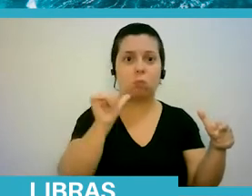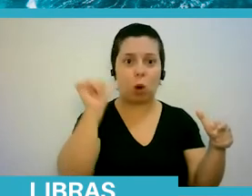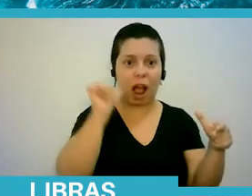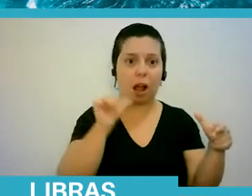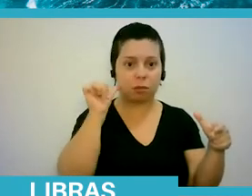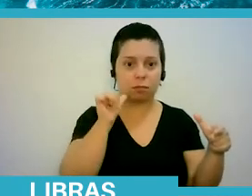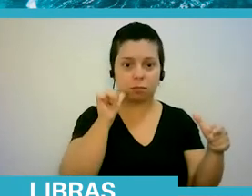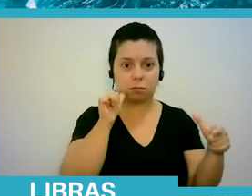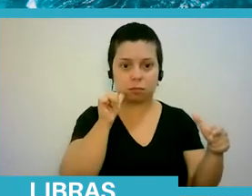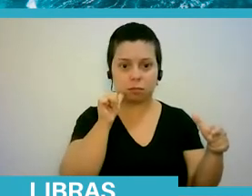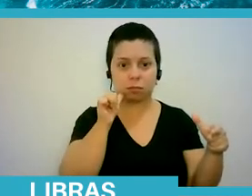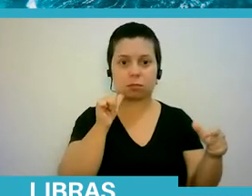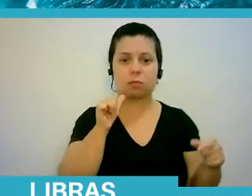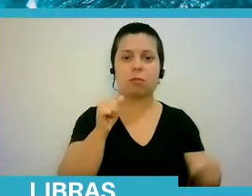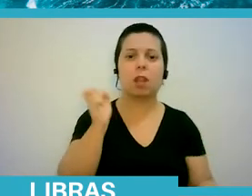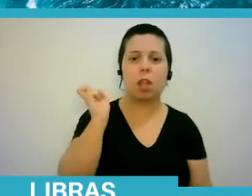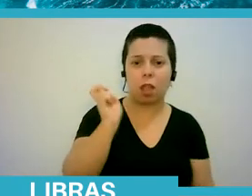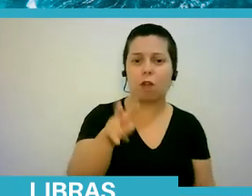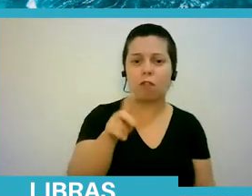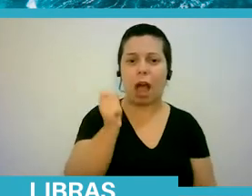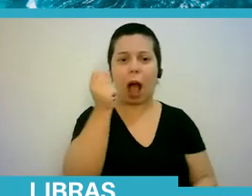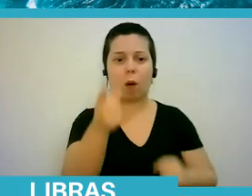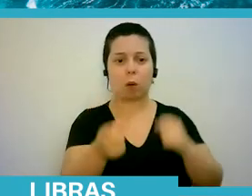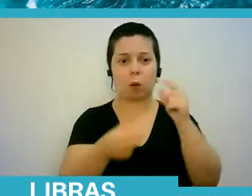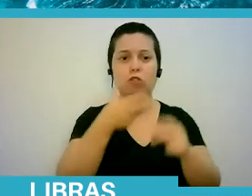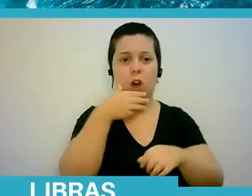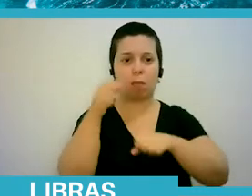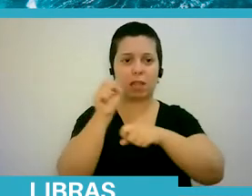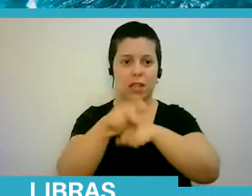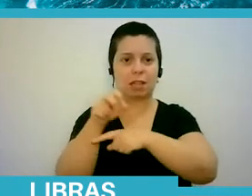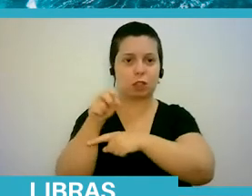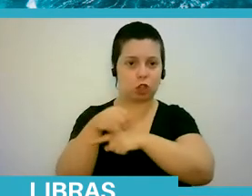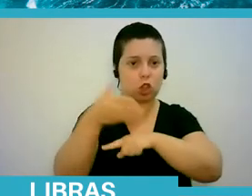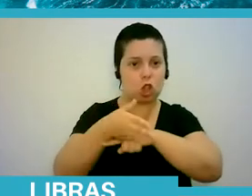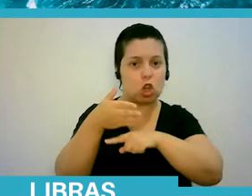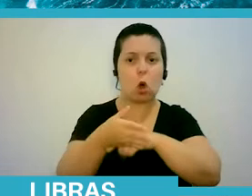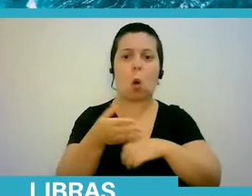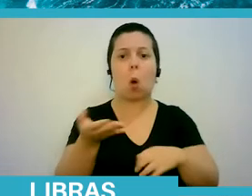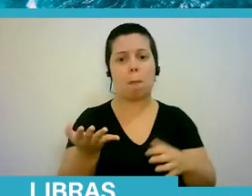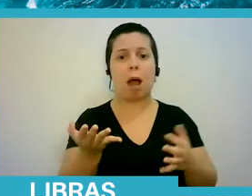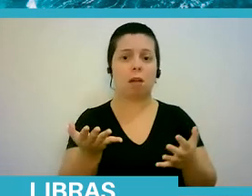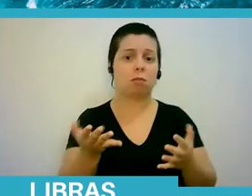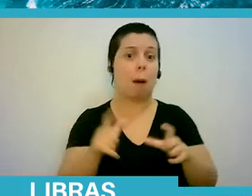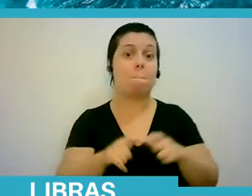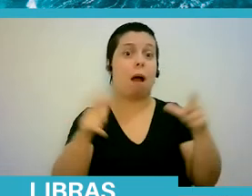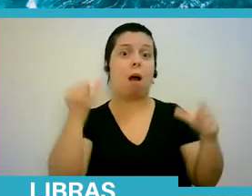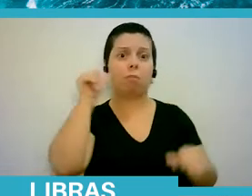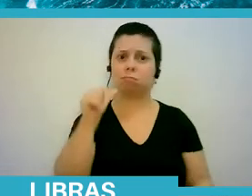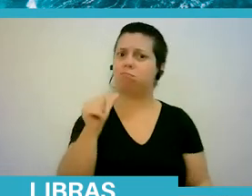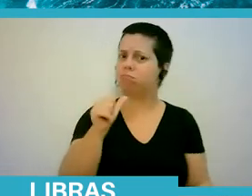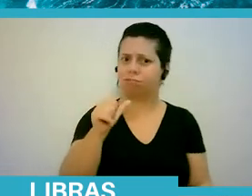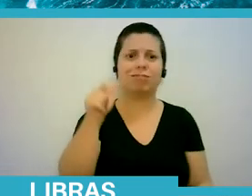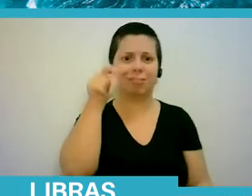maioria, provavelmente deve ouvir que tem alguns homens que entraram aqui depois, mas que esse público é praticamente feminino, é muito